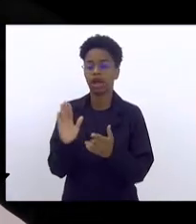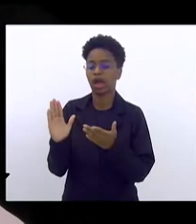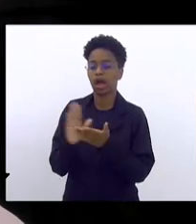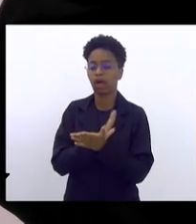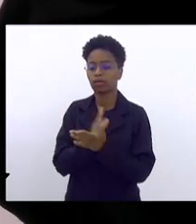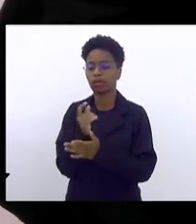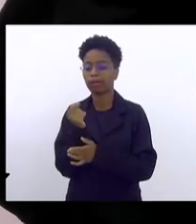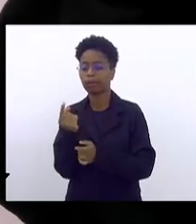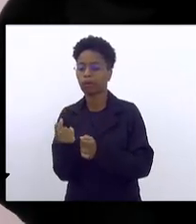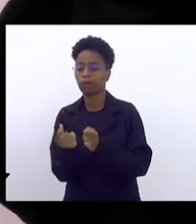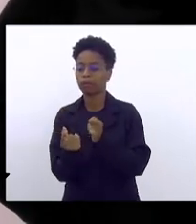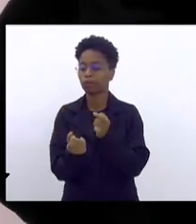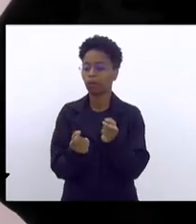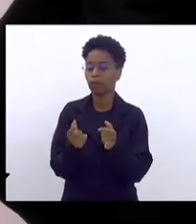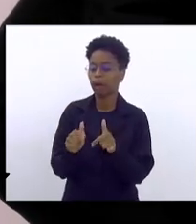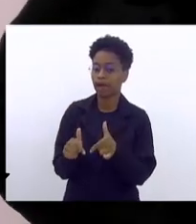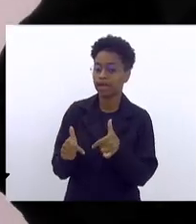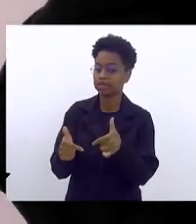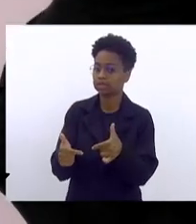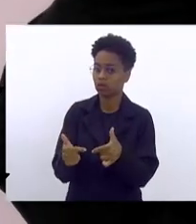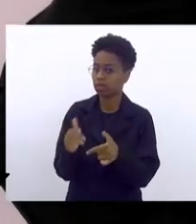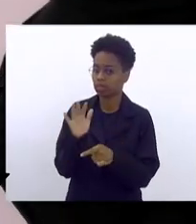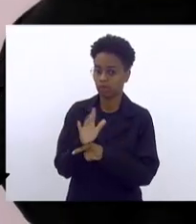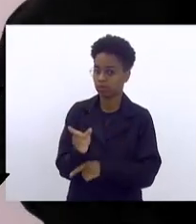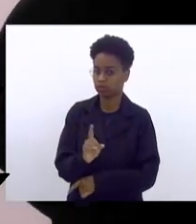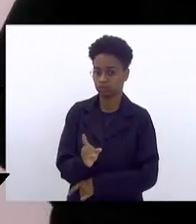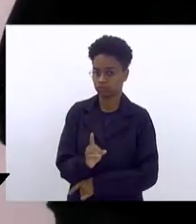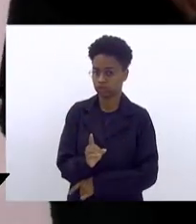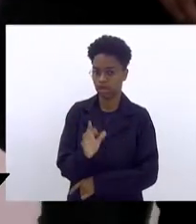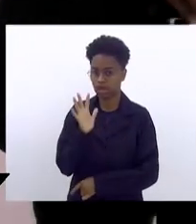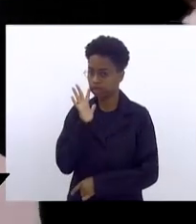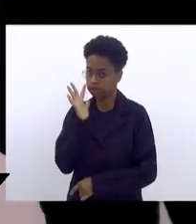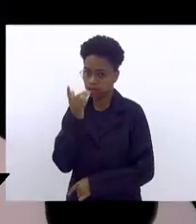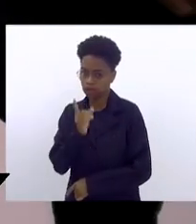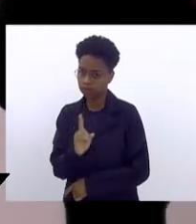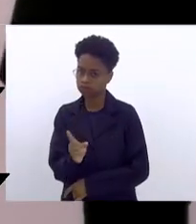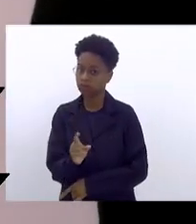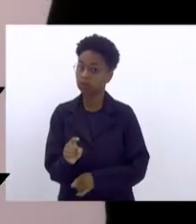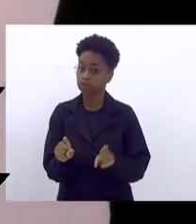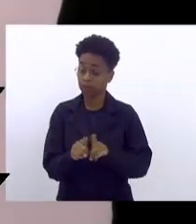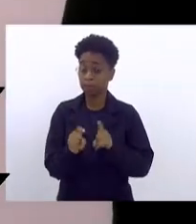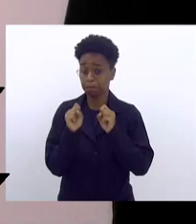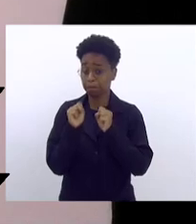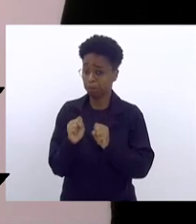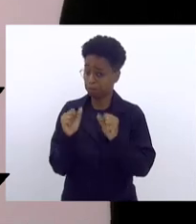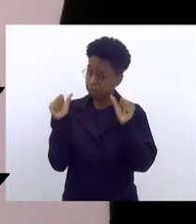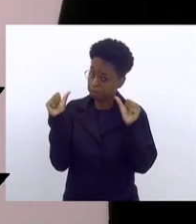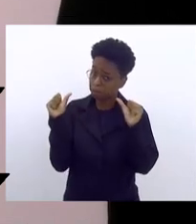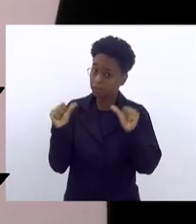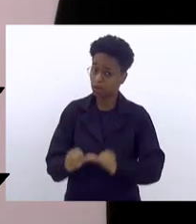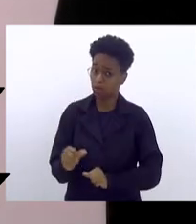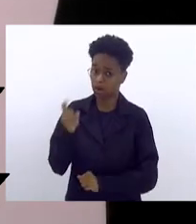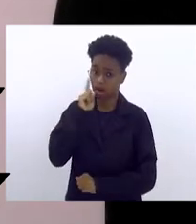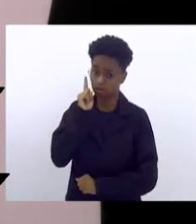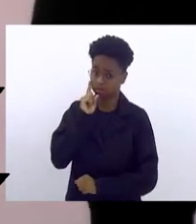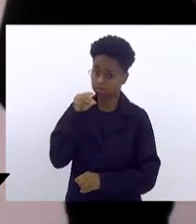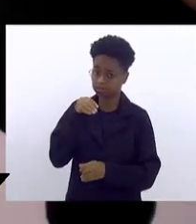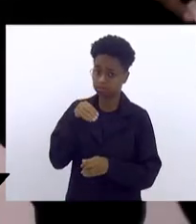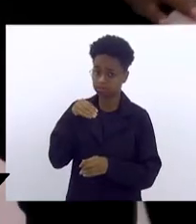iniciativas não ajudam não resolvem e podem até piorar o cotidiano escolar